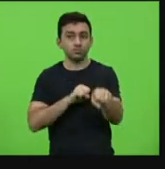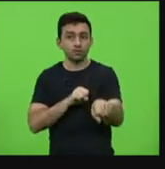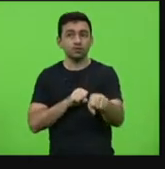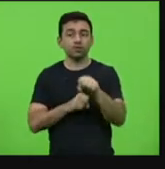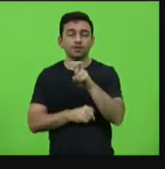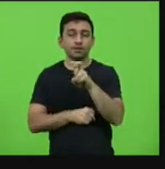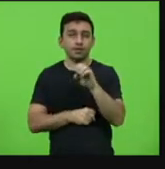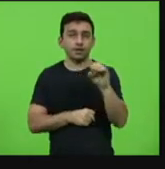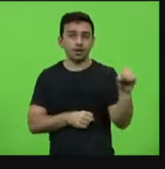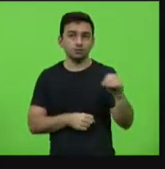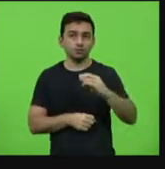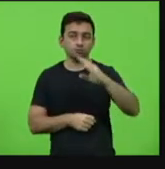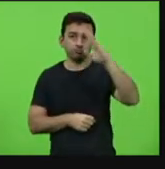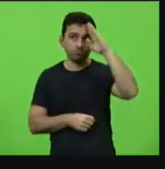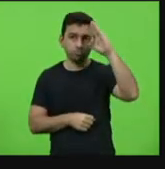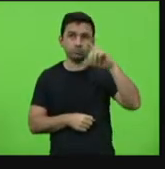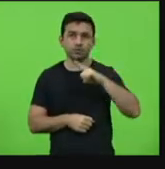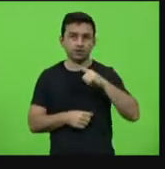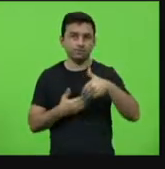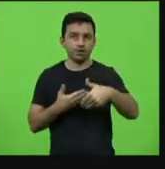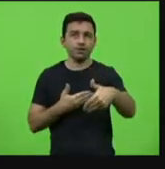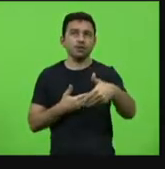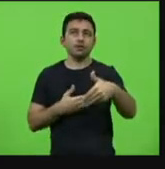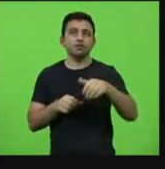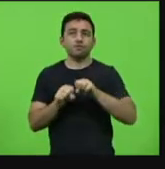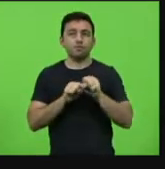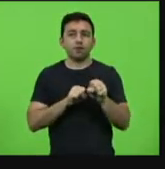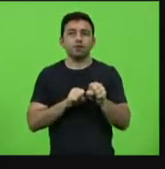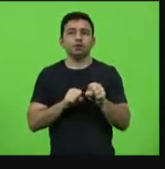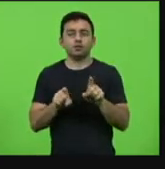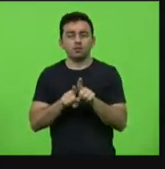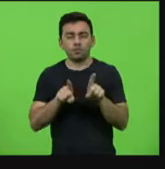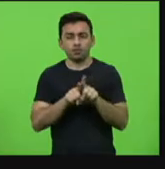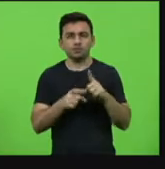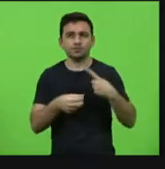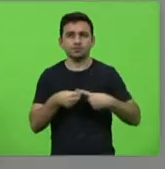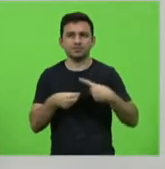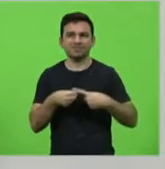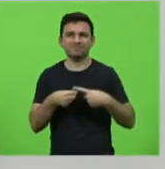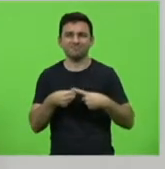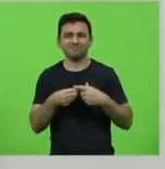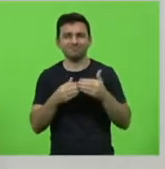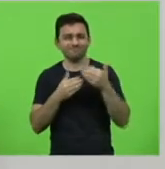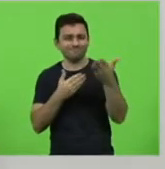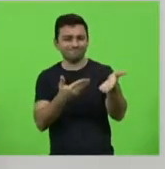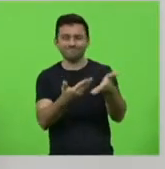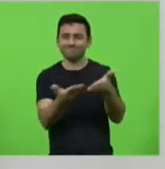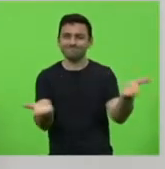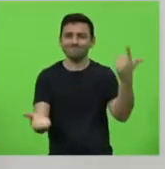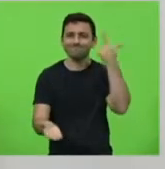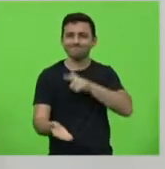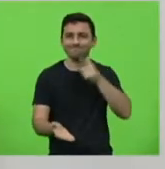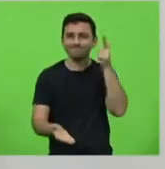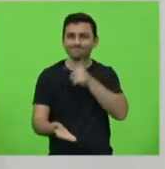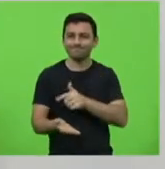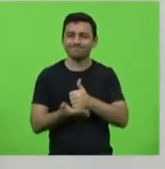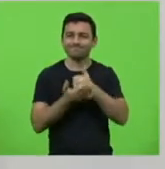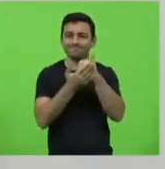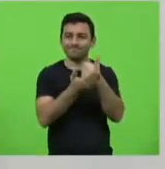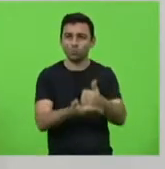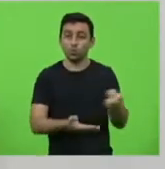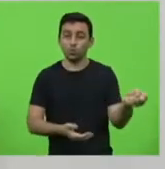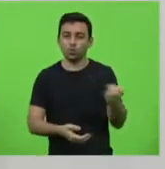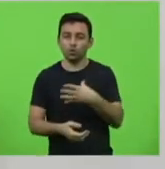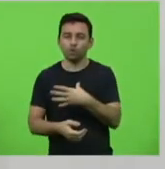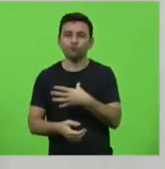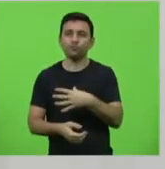500 soldados também, e o município catarinense, lá na ponta, é que sai beneficiado com esses novos